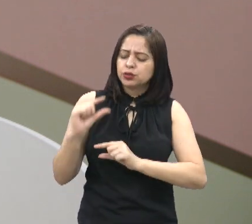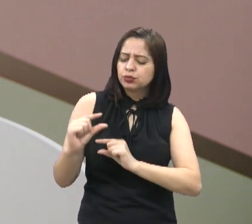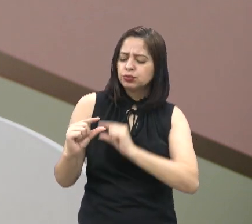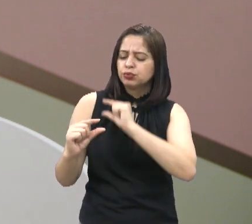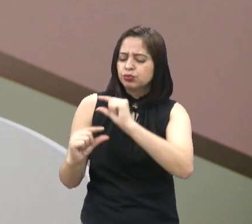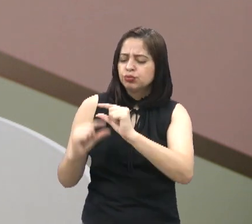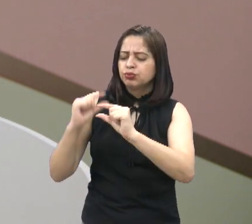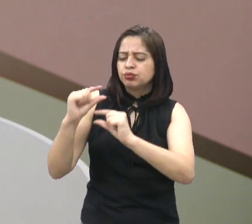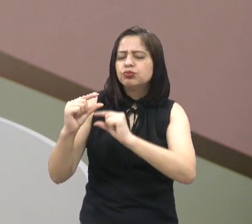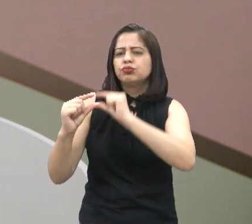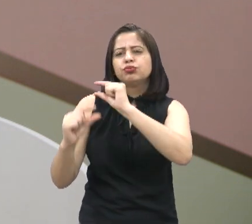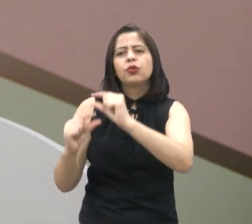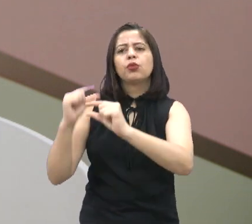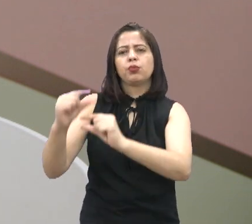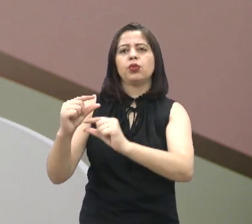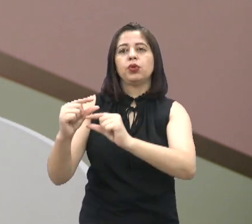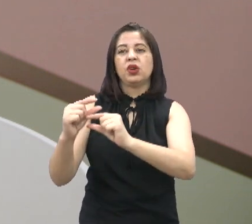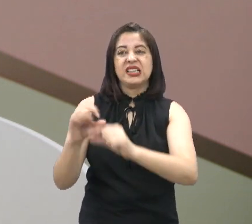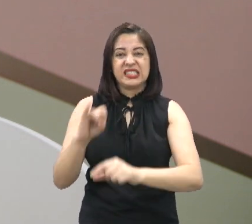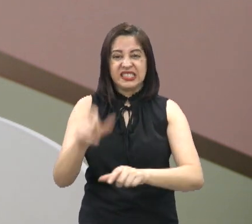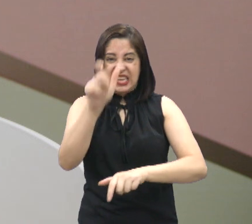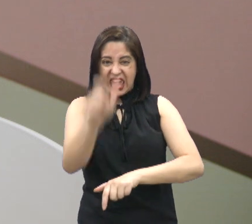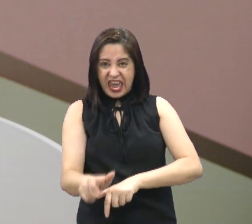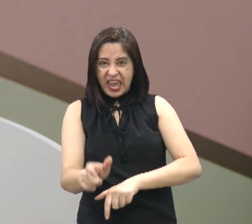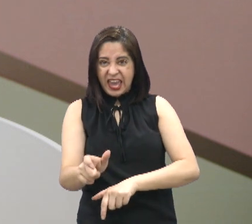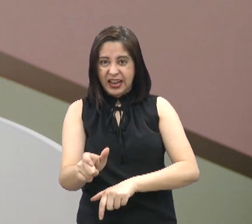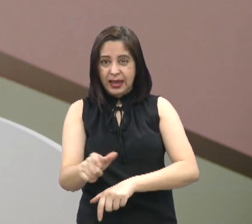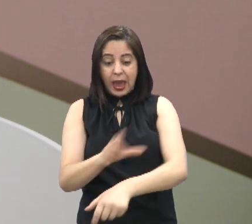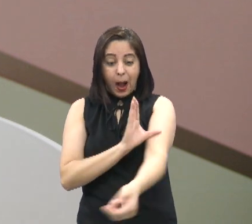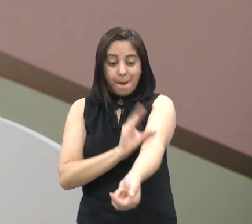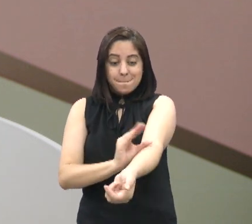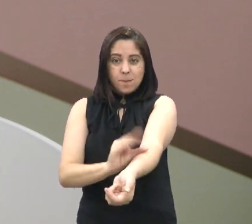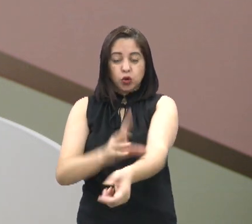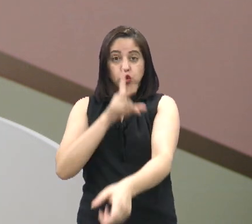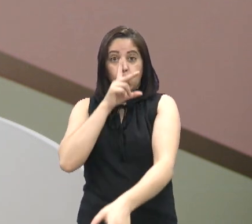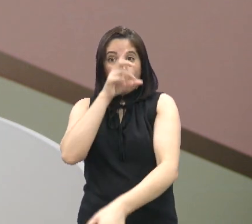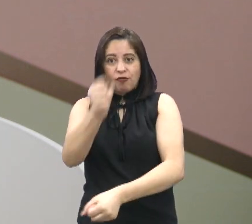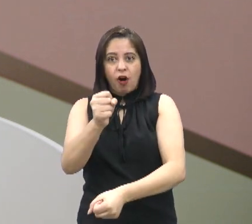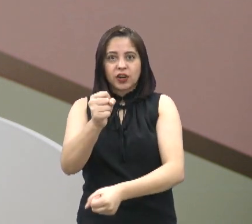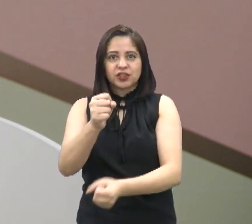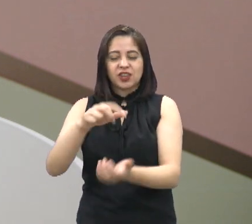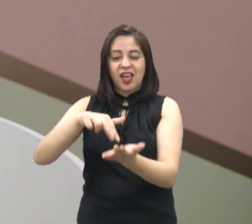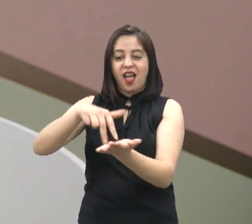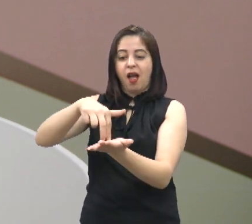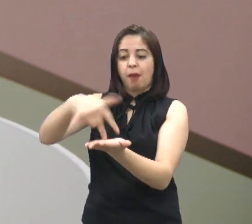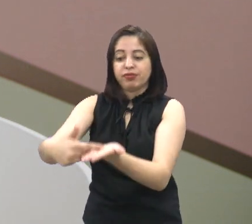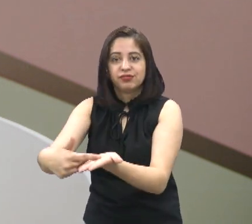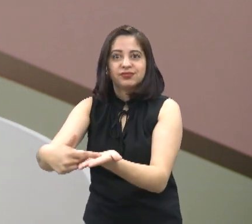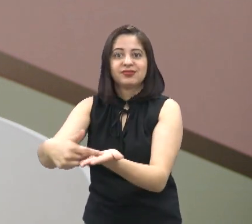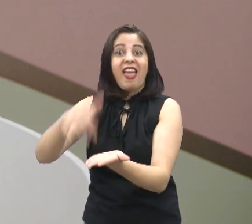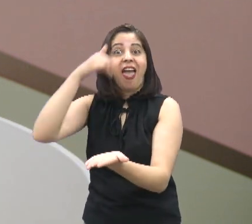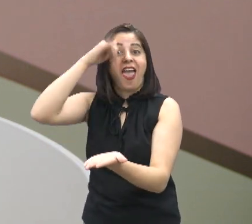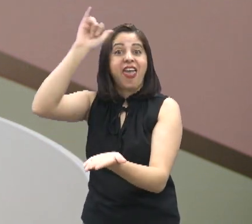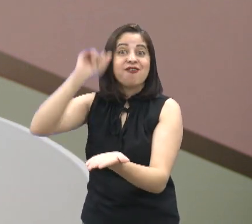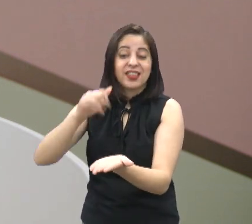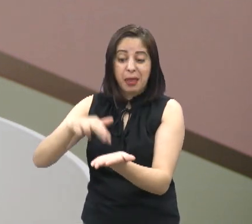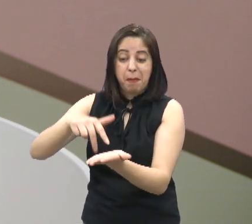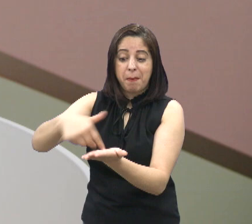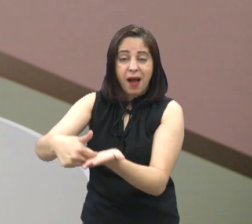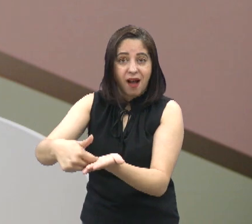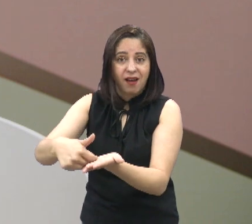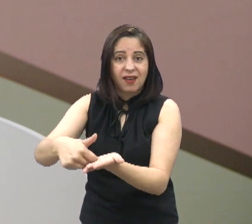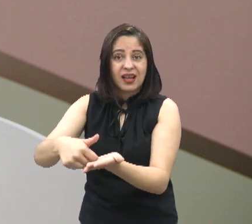porque o paciente que tem mais força muscular, ele cai menos, Sim. ele tem menos dor articular, machuca